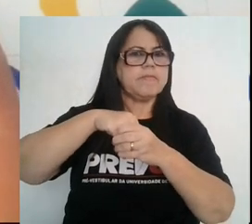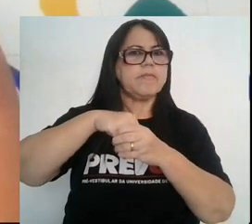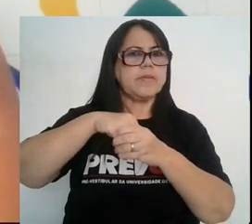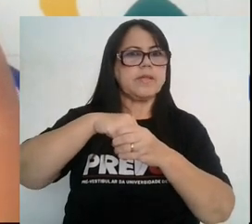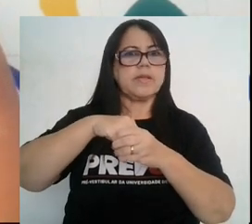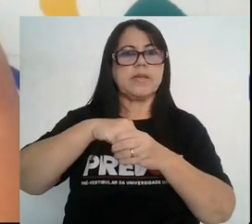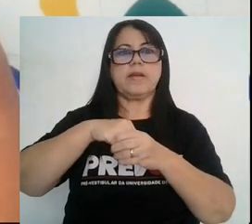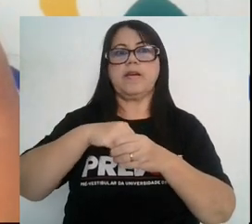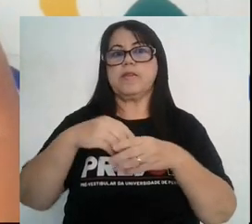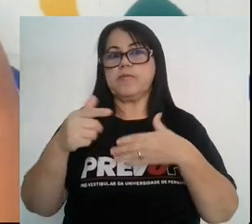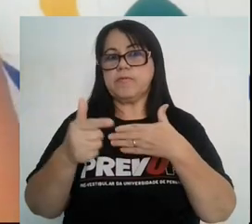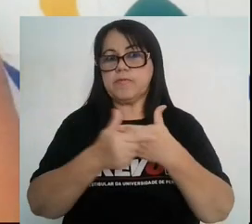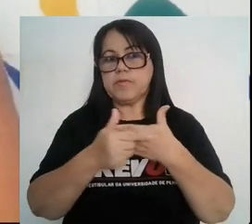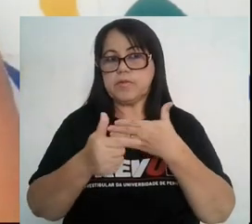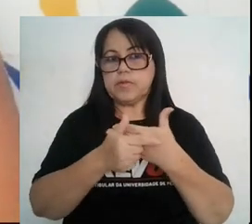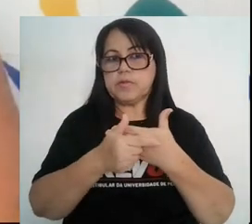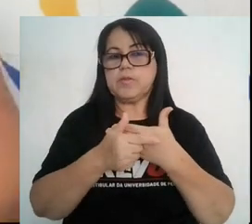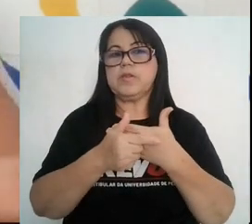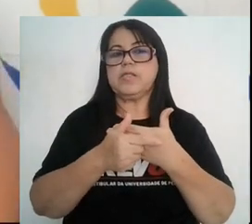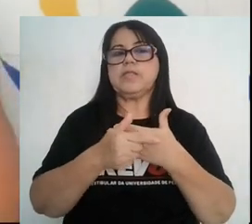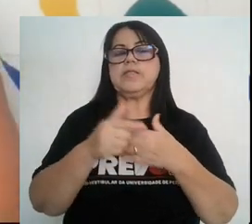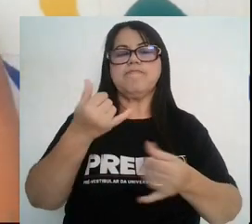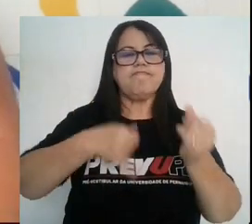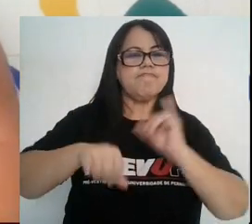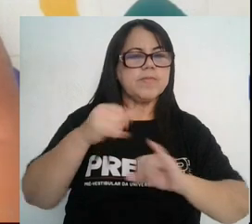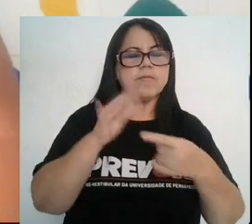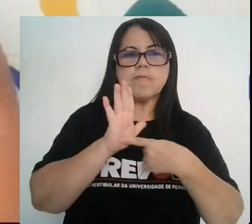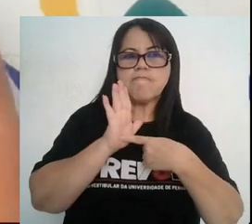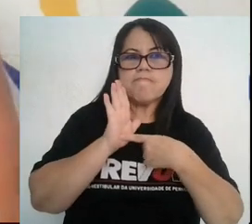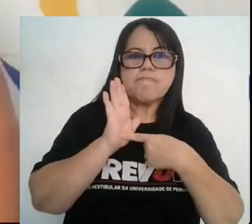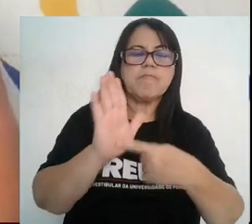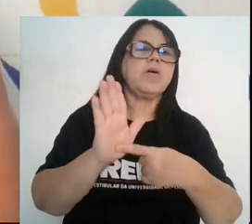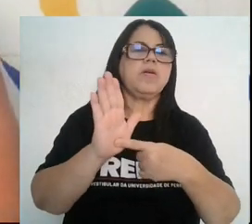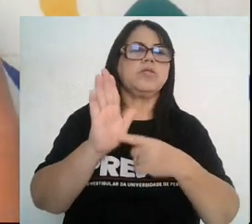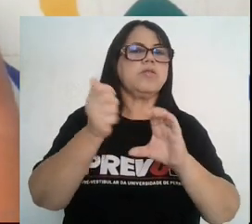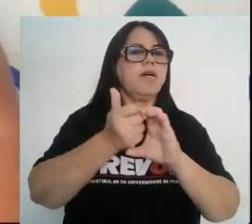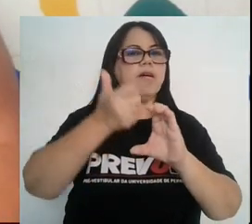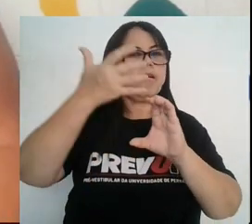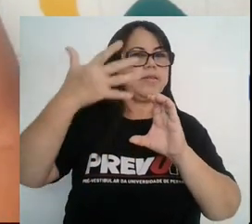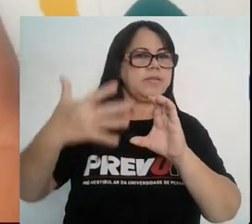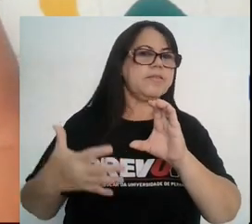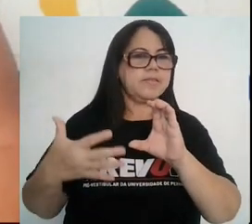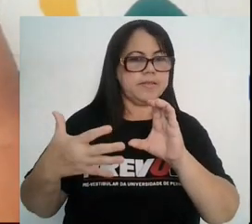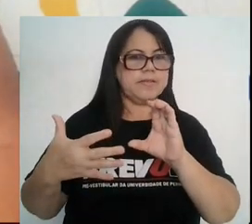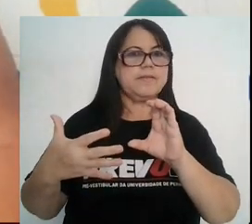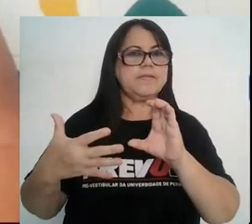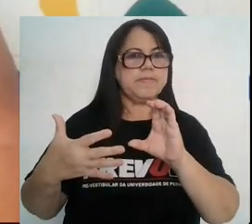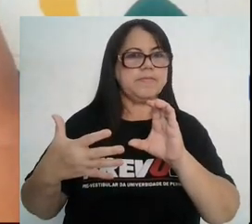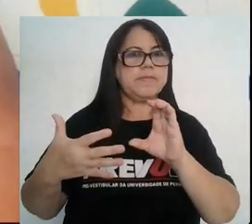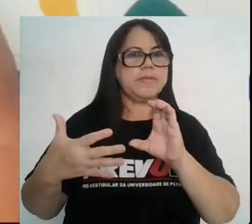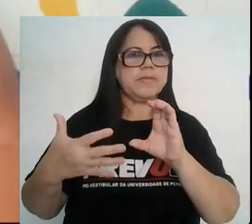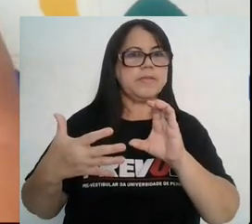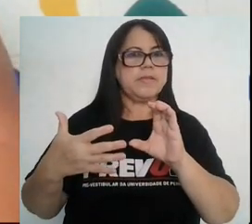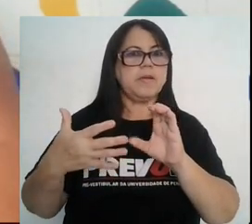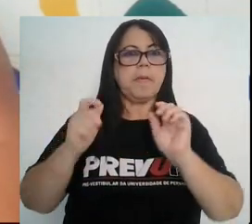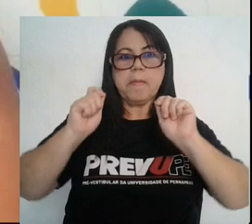as funções químicas e os caracteres e suas possíveis reações. Obviamente, é preciso saber resolver